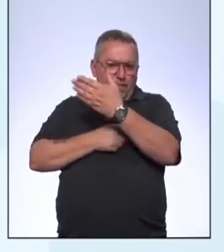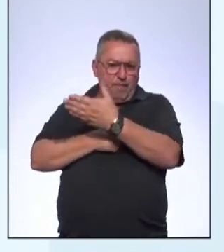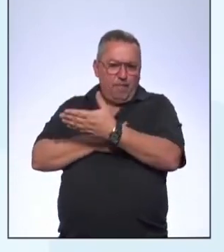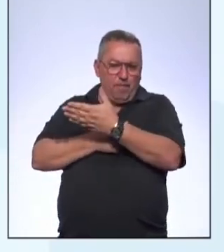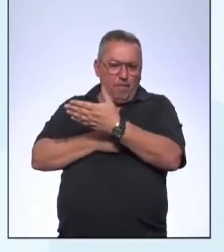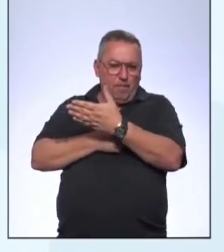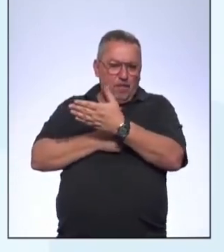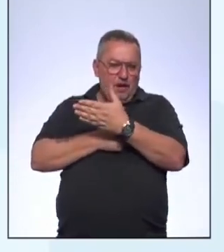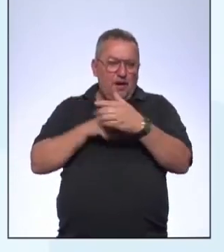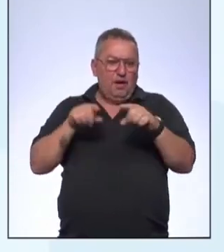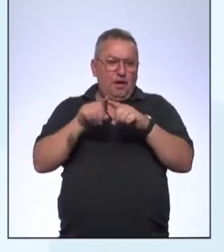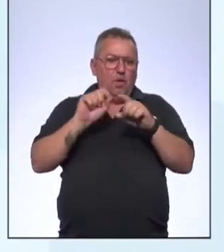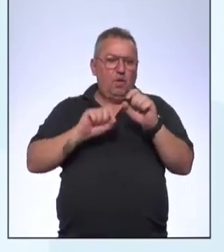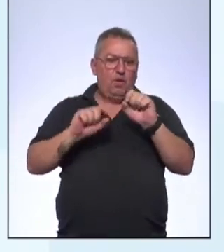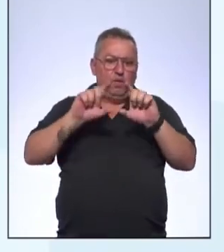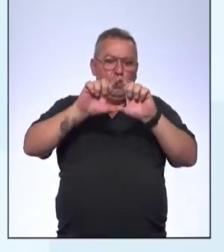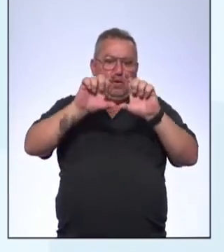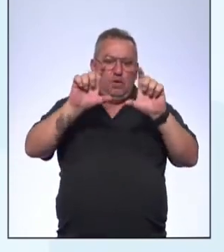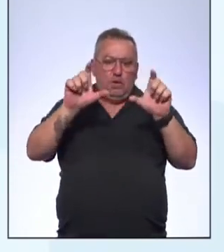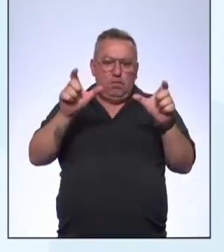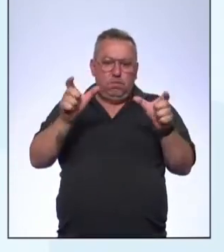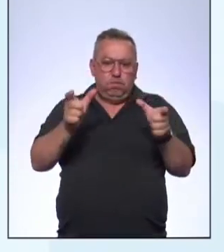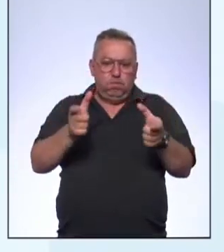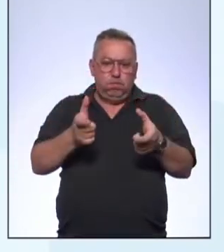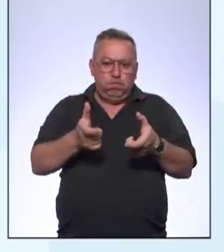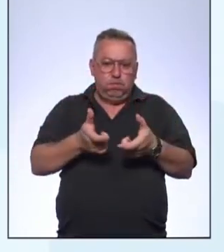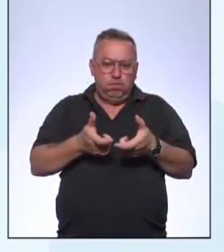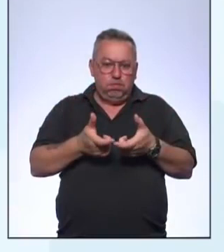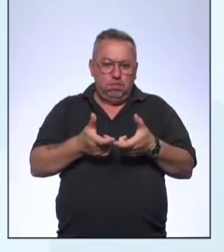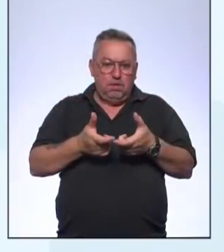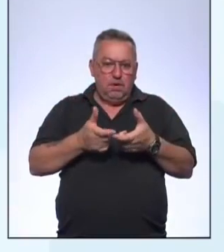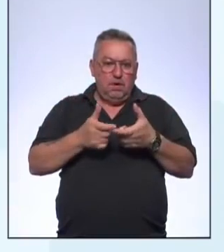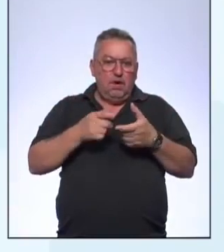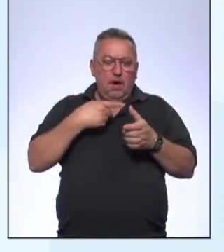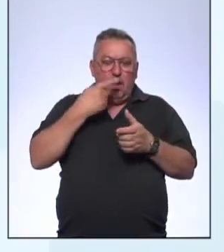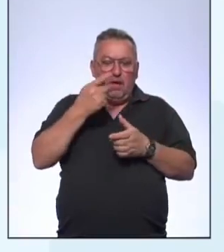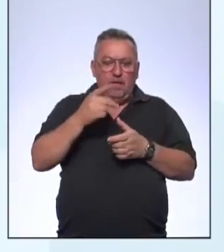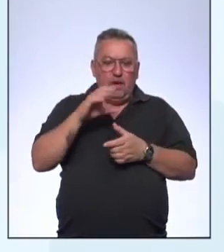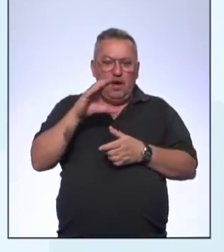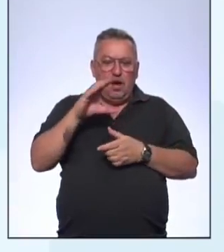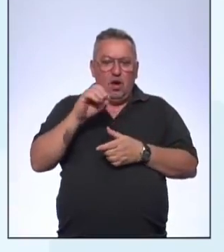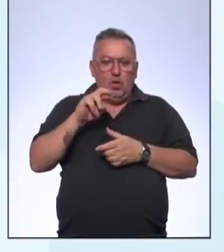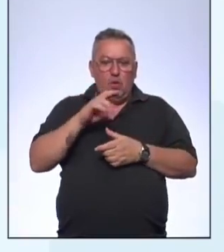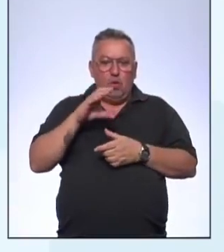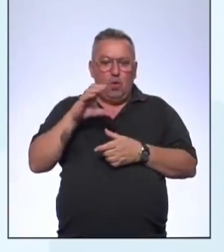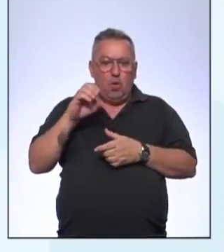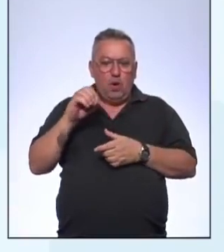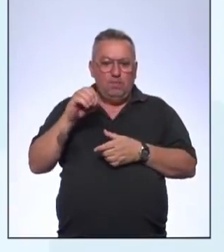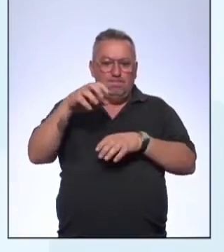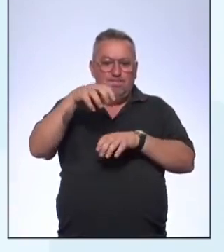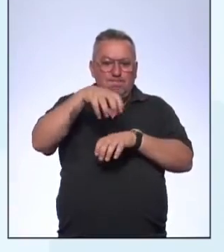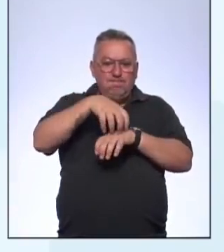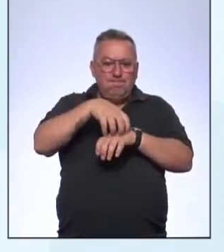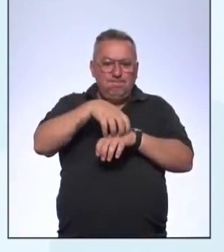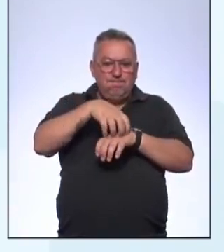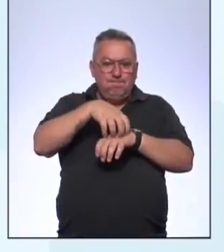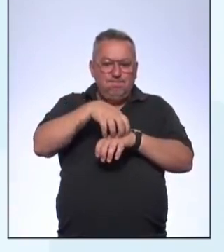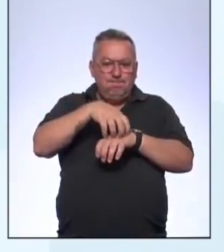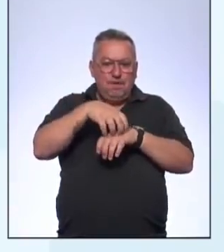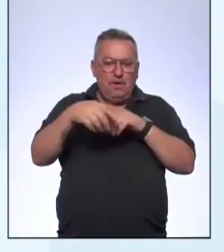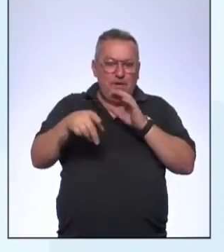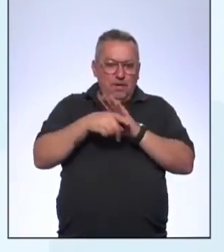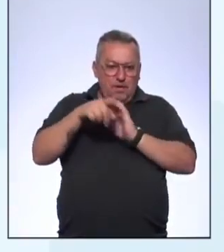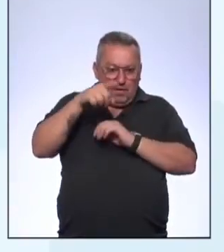A área formada entre as duas circunferências é uma coroa, né? Então, a gente pode observar essa coroa, essa parte